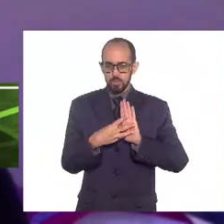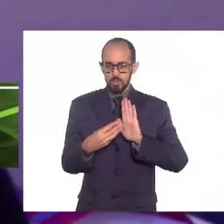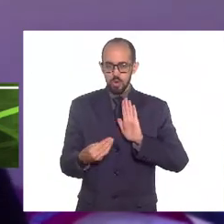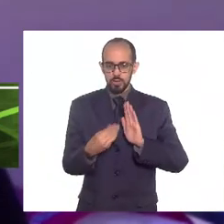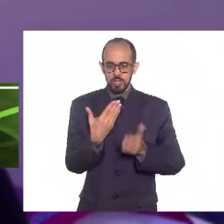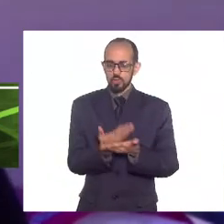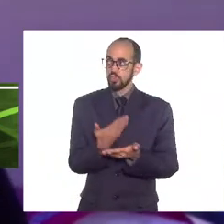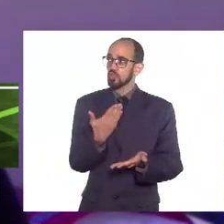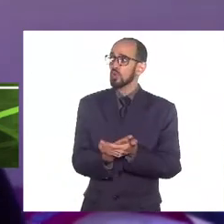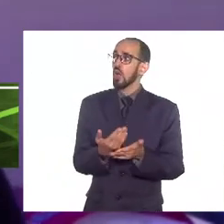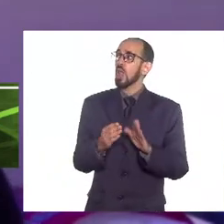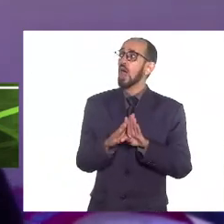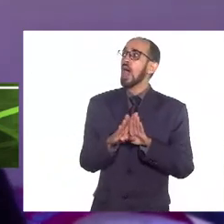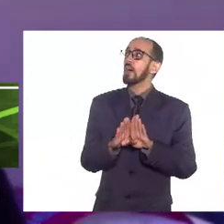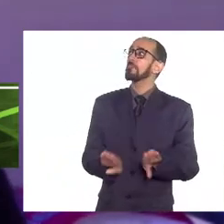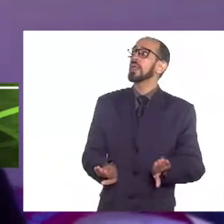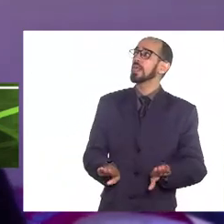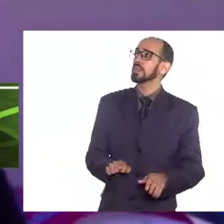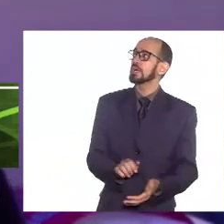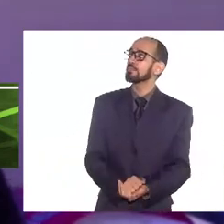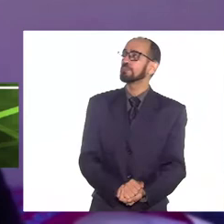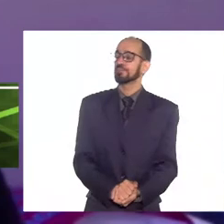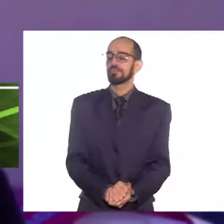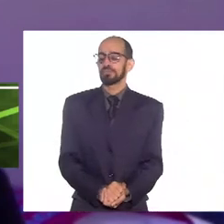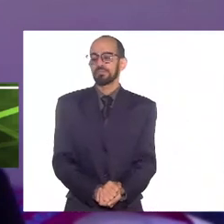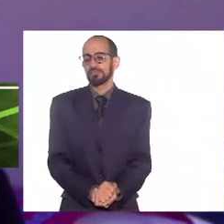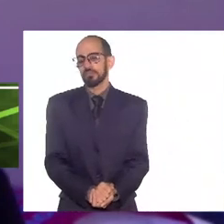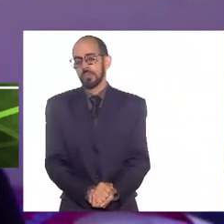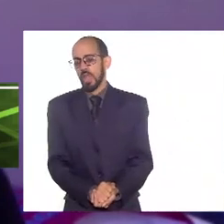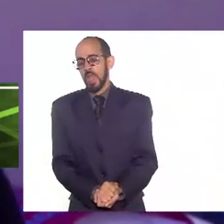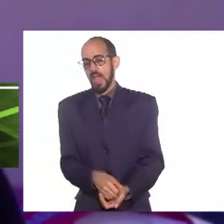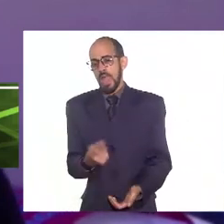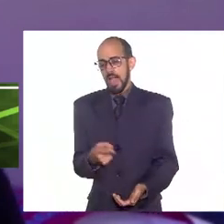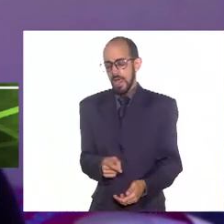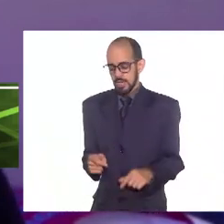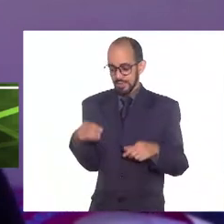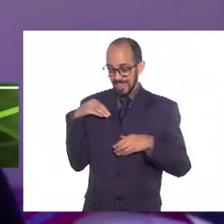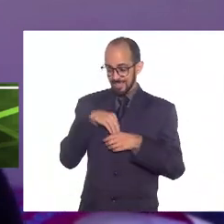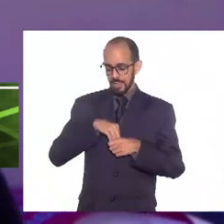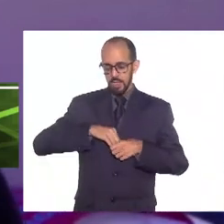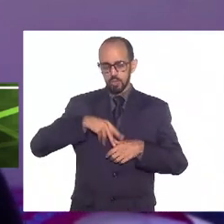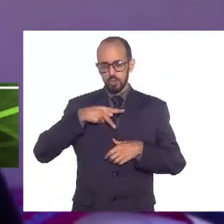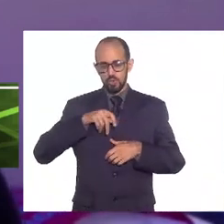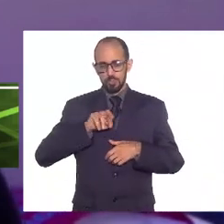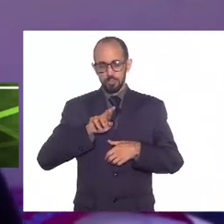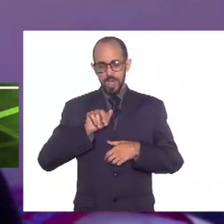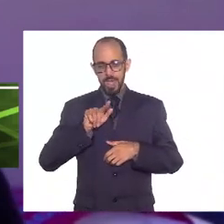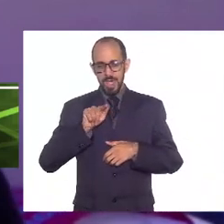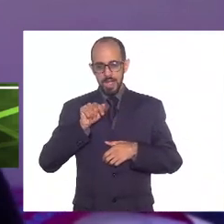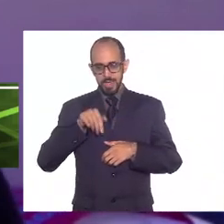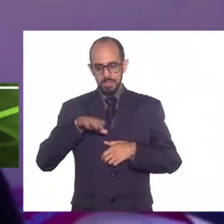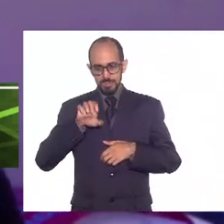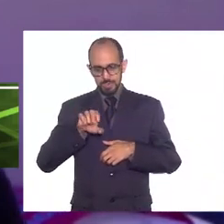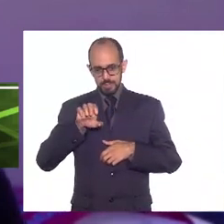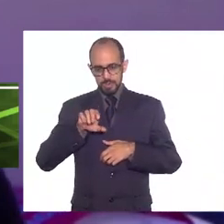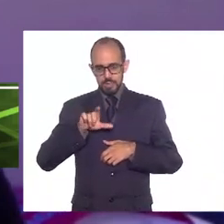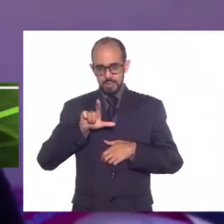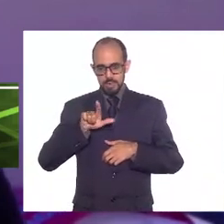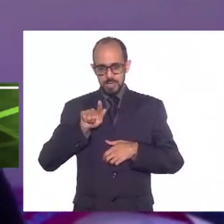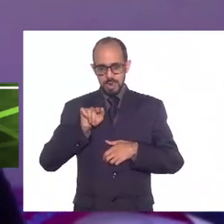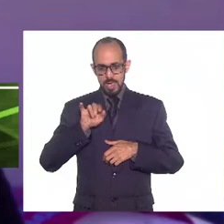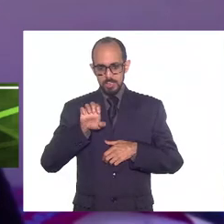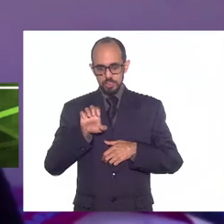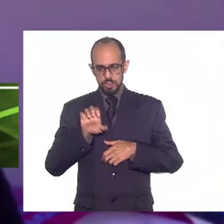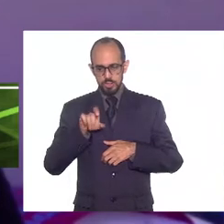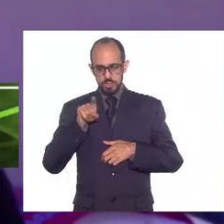escola aberta, né? E ela está sediada no Parque Lage, num prédio tombado, né, pelo